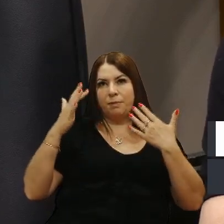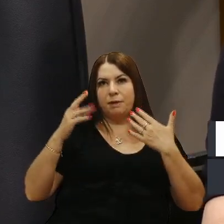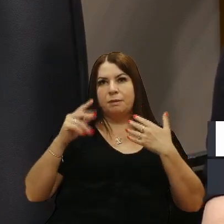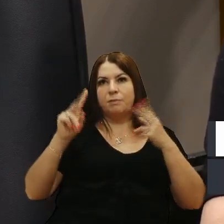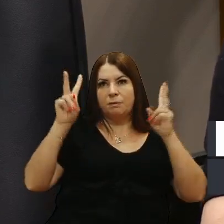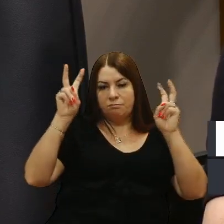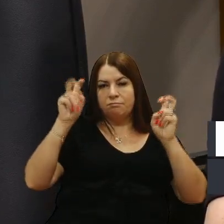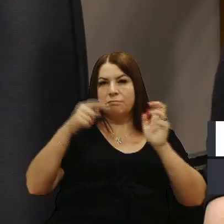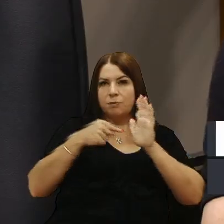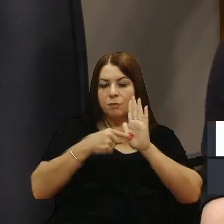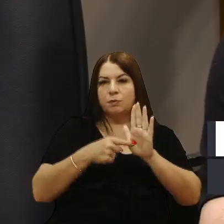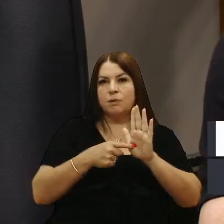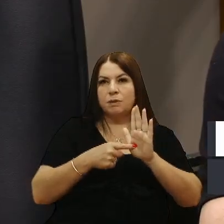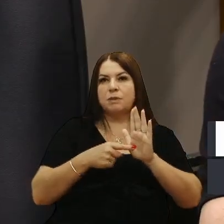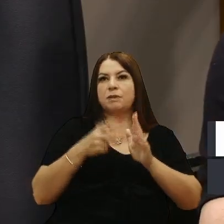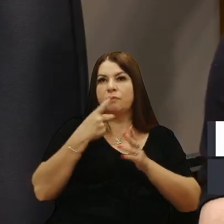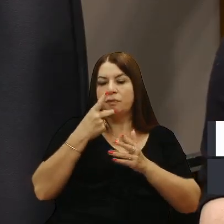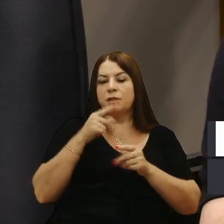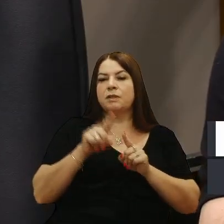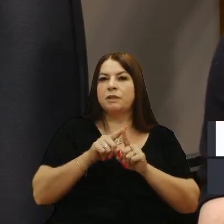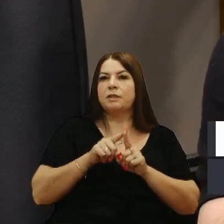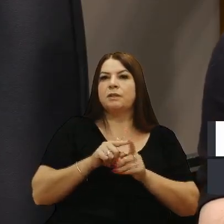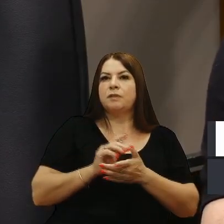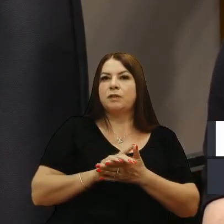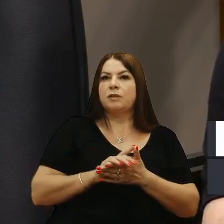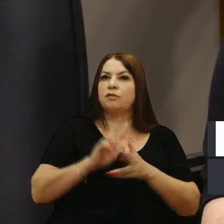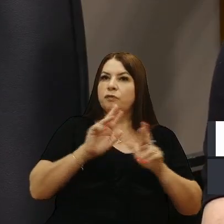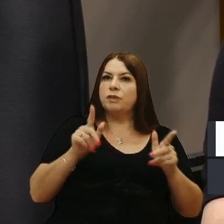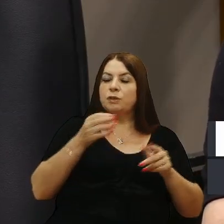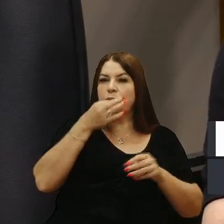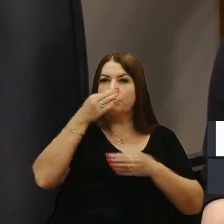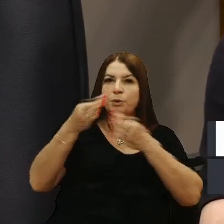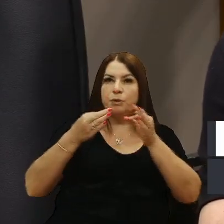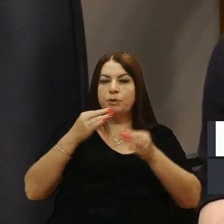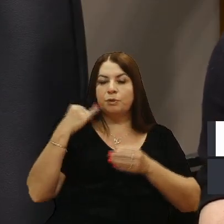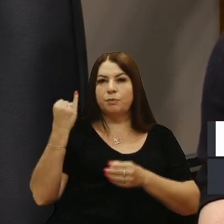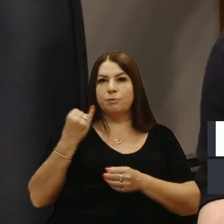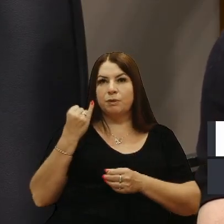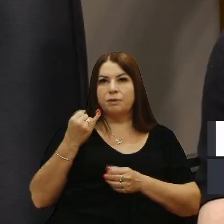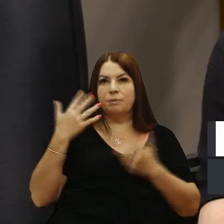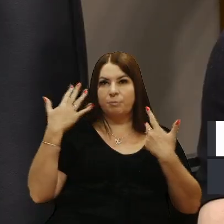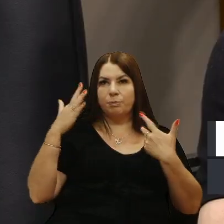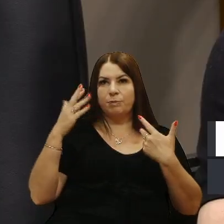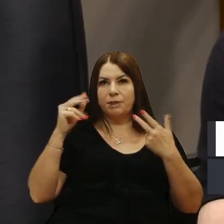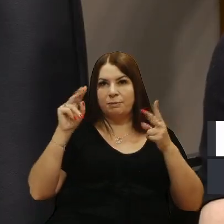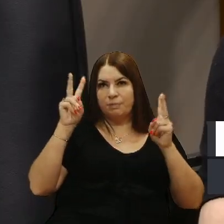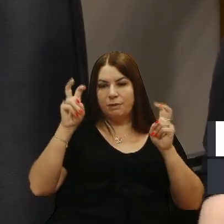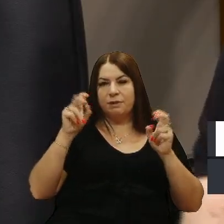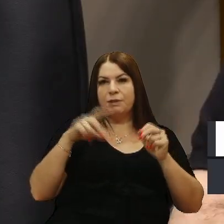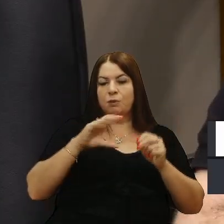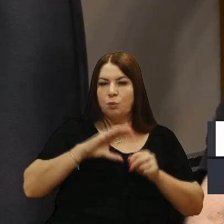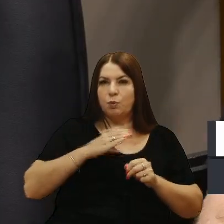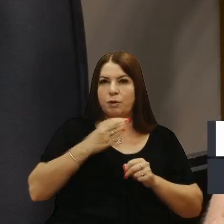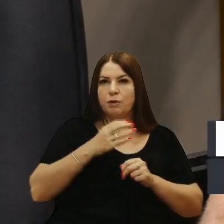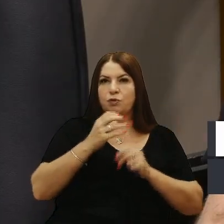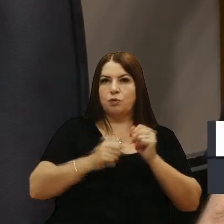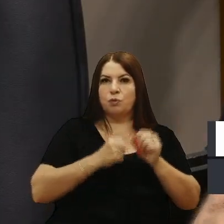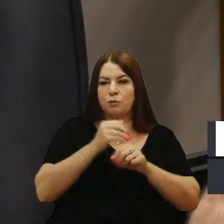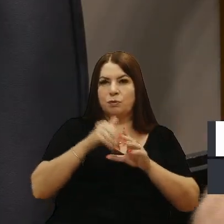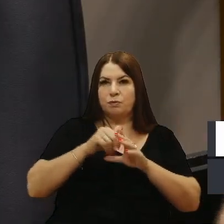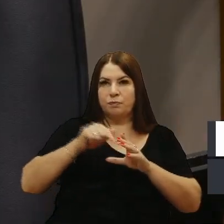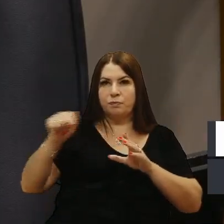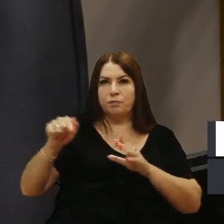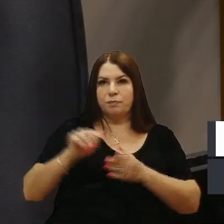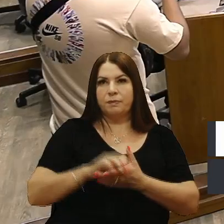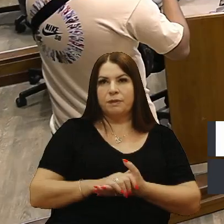essa questão, uma coisa que tem que levantar e que tem diferentes opiniões e é muito importante. Então, parabéns pelo senhor ter a coragem nesse ano eleitoral de estar levantando essa